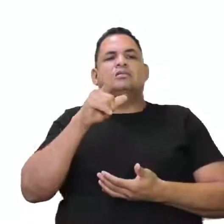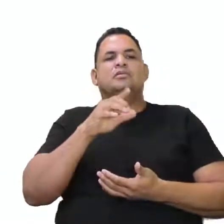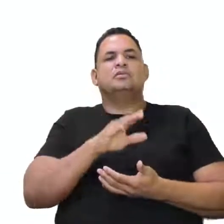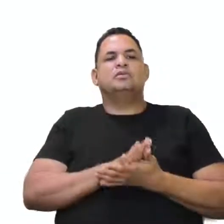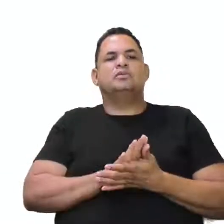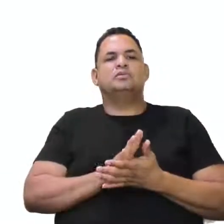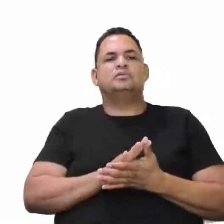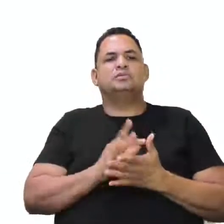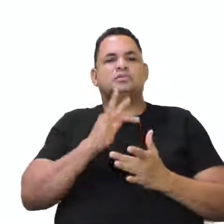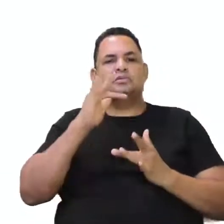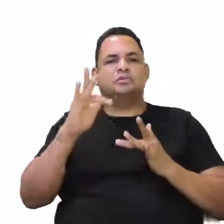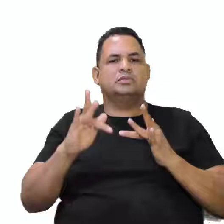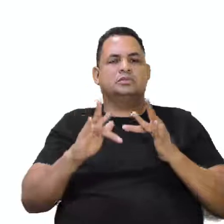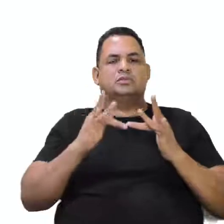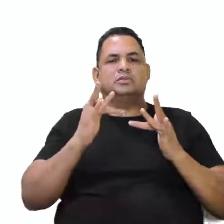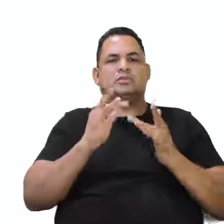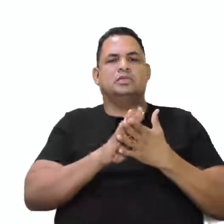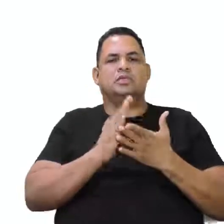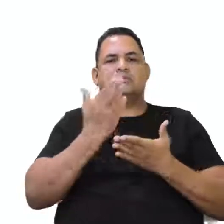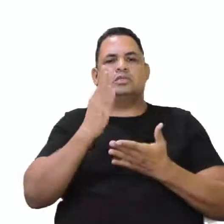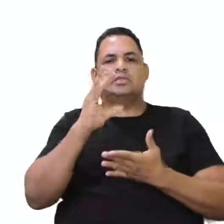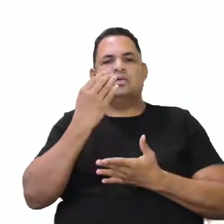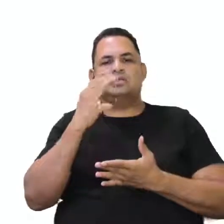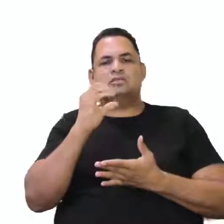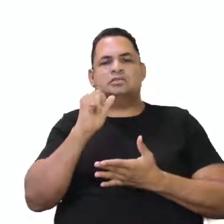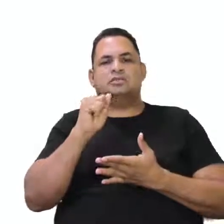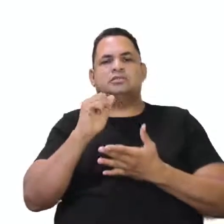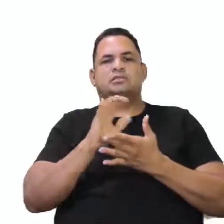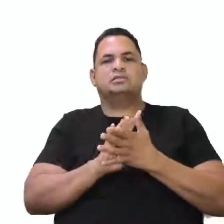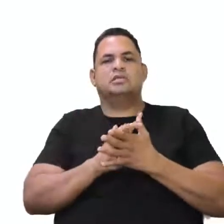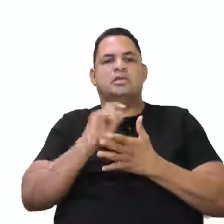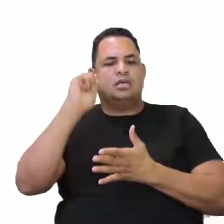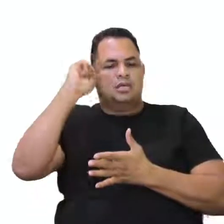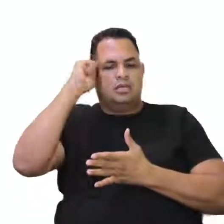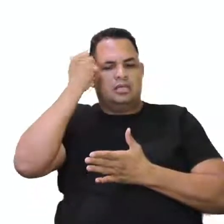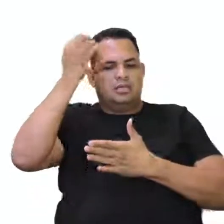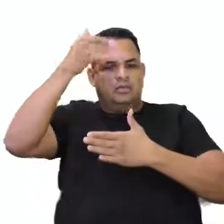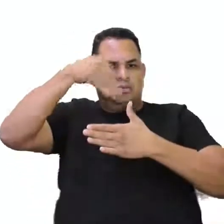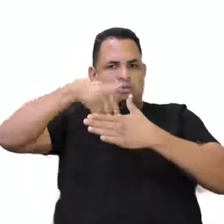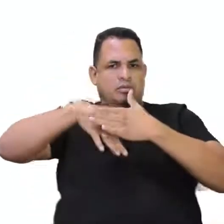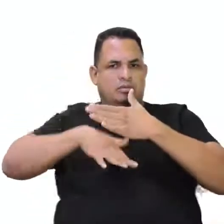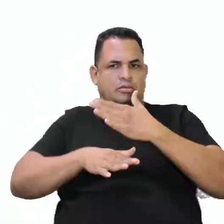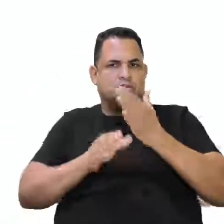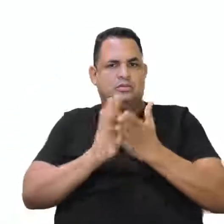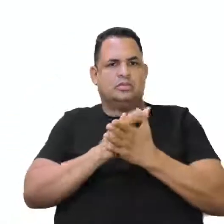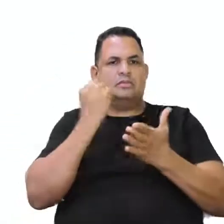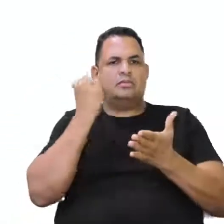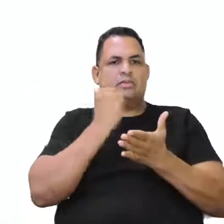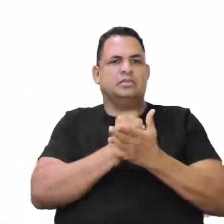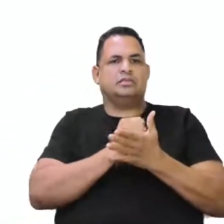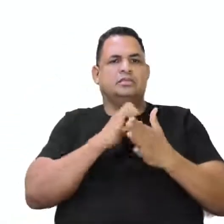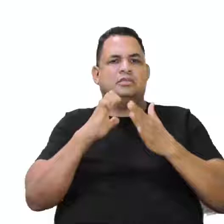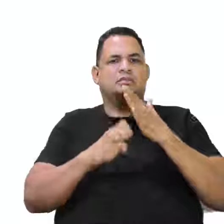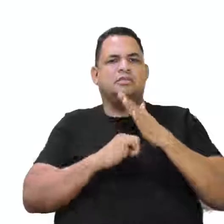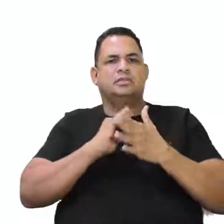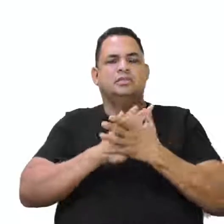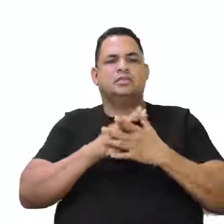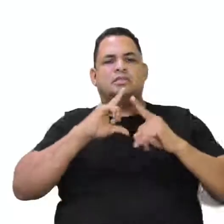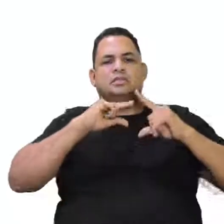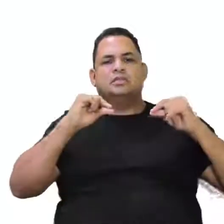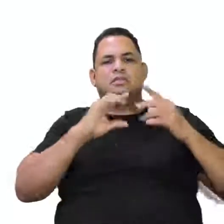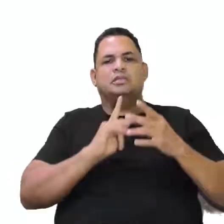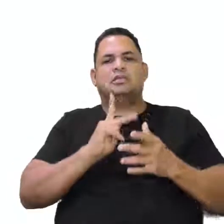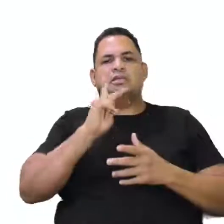caso clássico é do açaí, que chegou a ser patenteado pela empresa japonesa Kaka-Eila